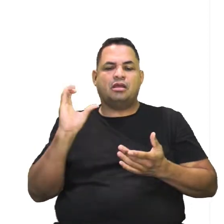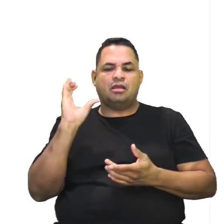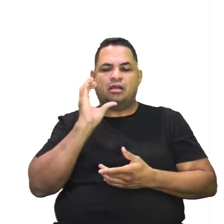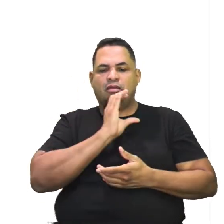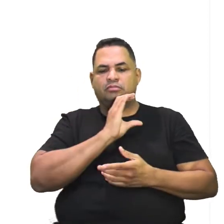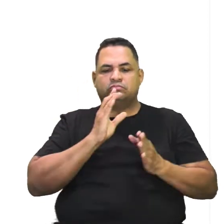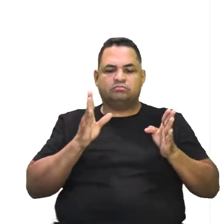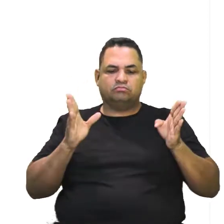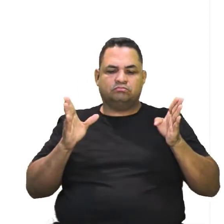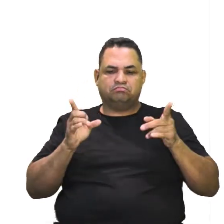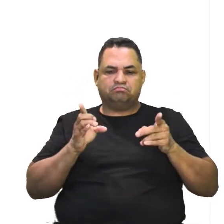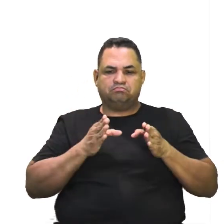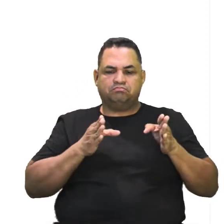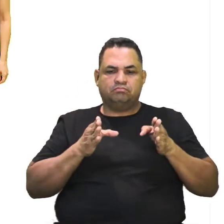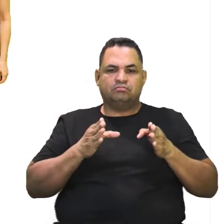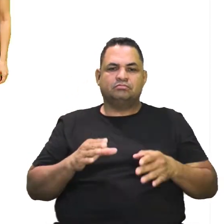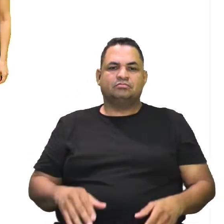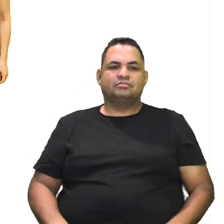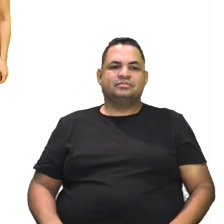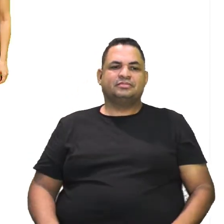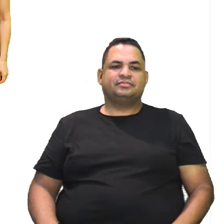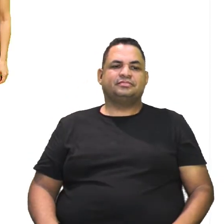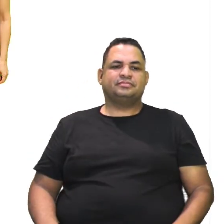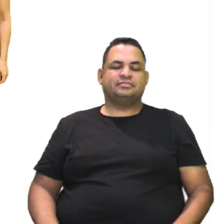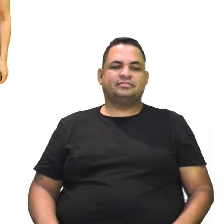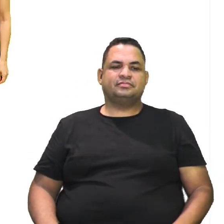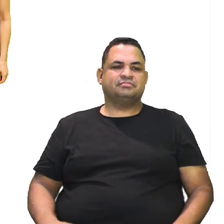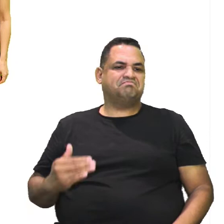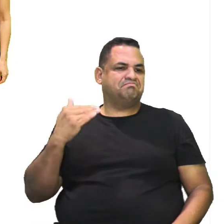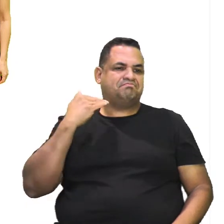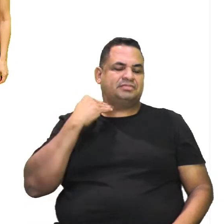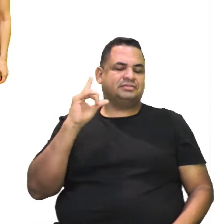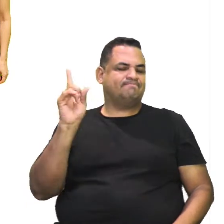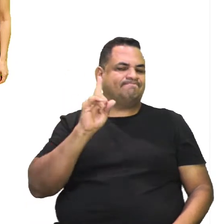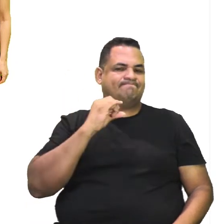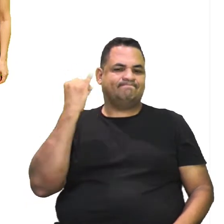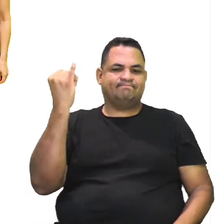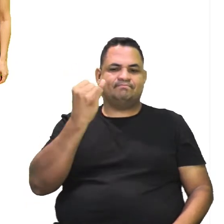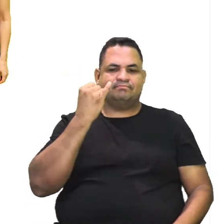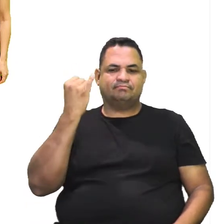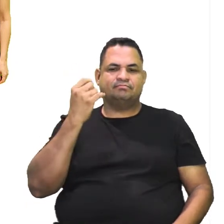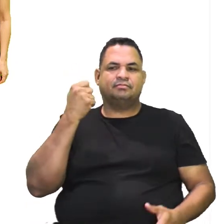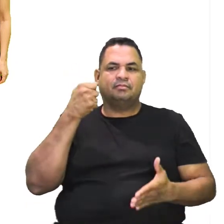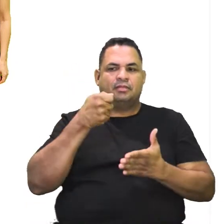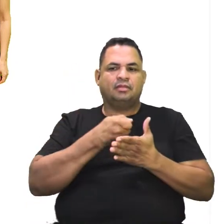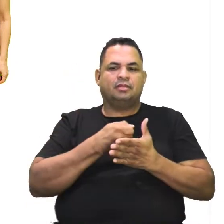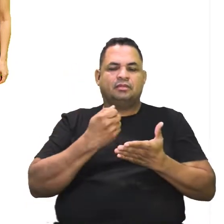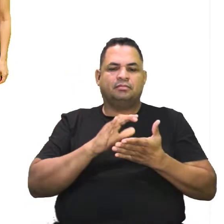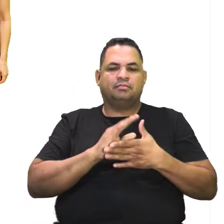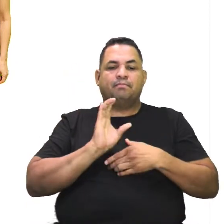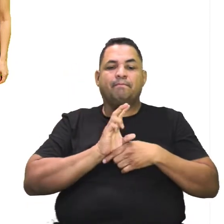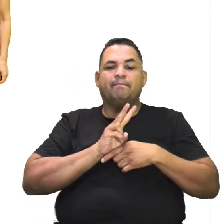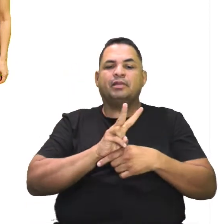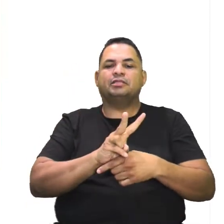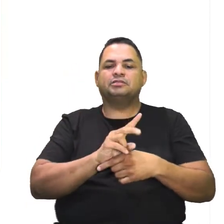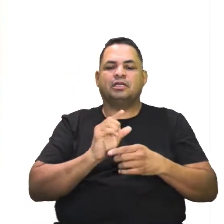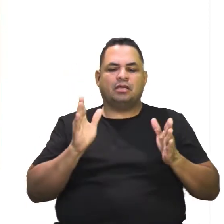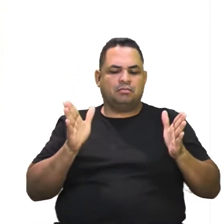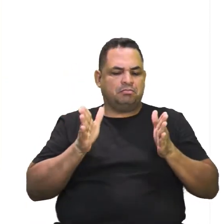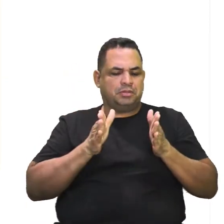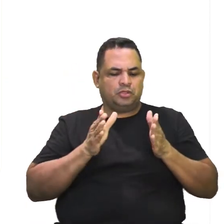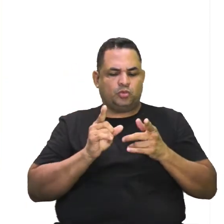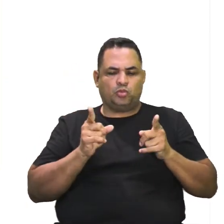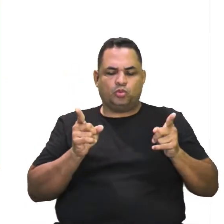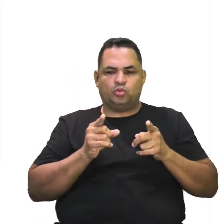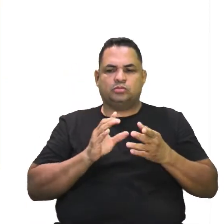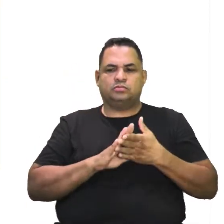prazo. Muito bem, né? Para o banco não é importante fazer financiamento a curto prazo. Pode ver, ele sempre quer